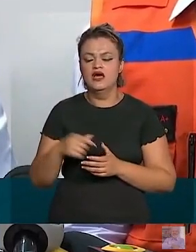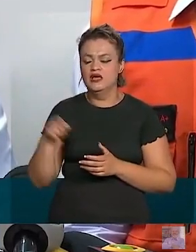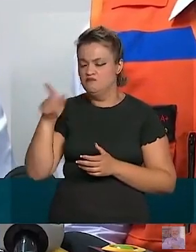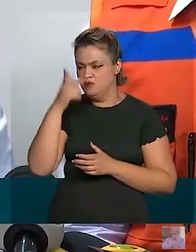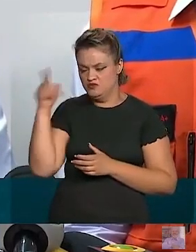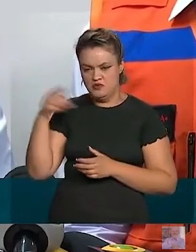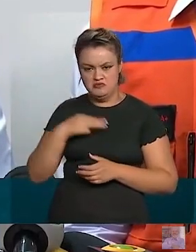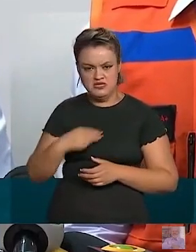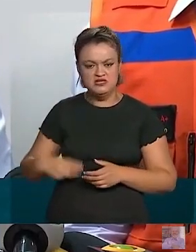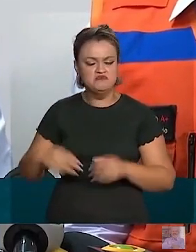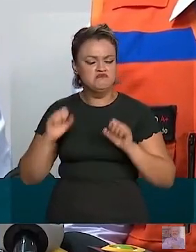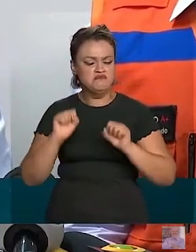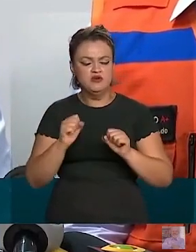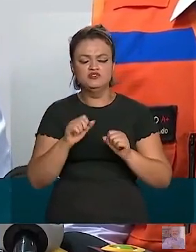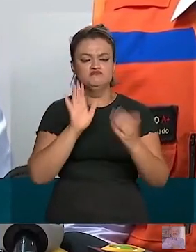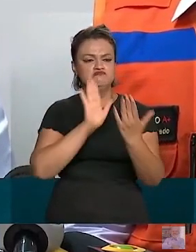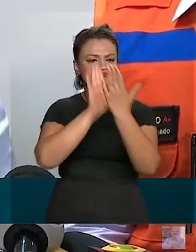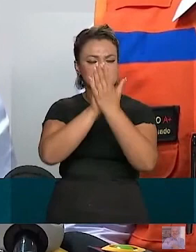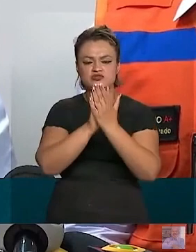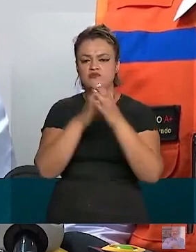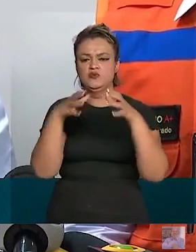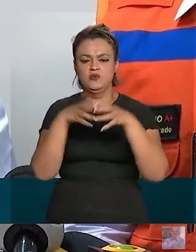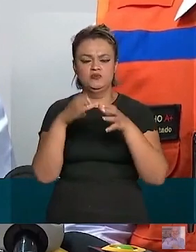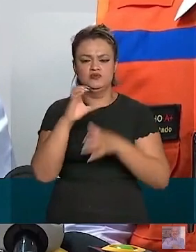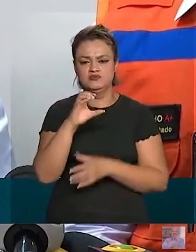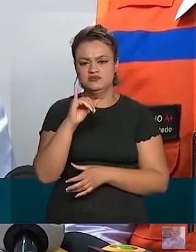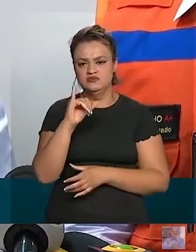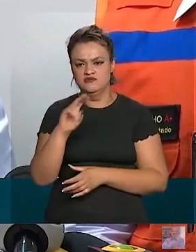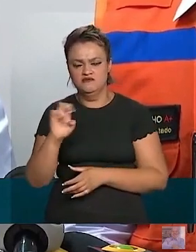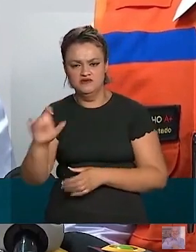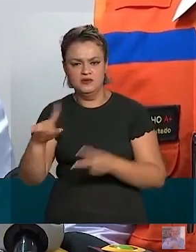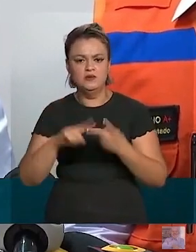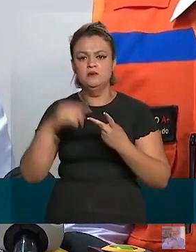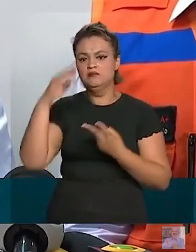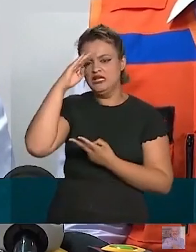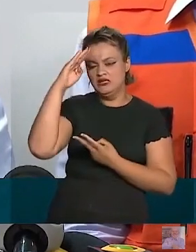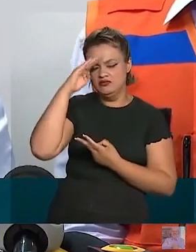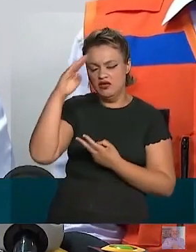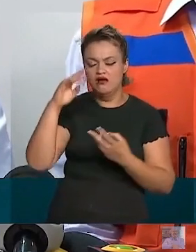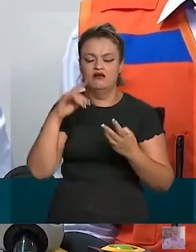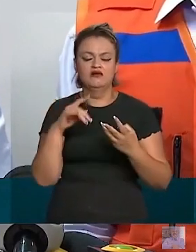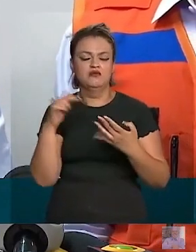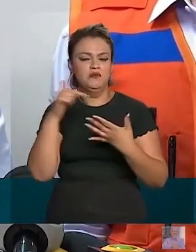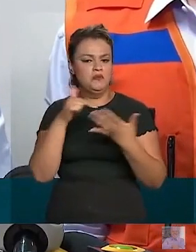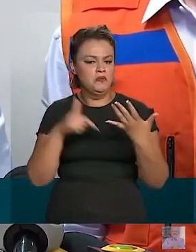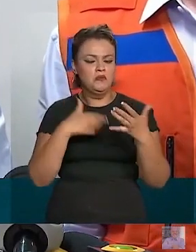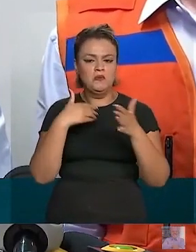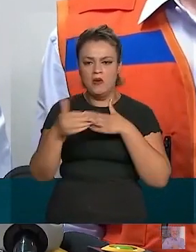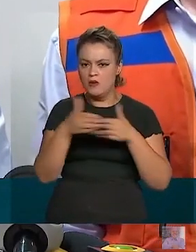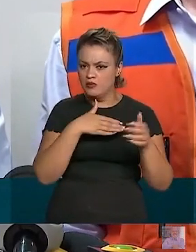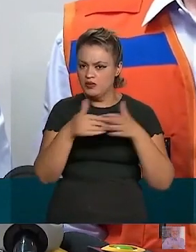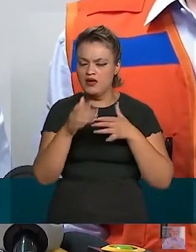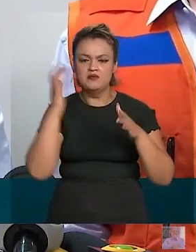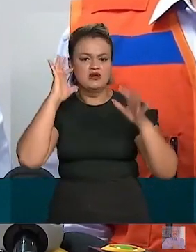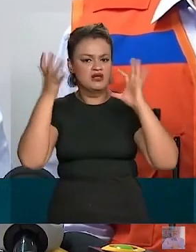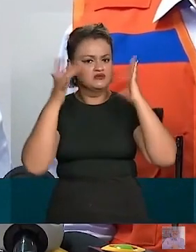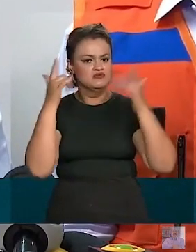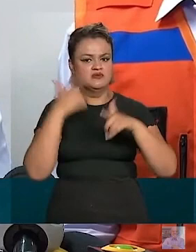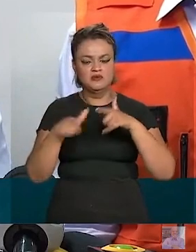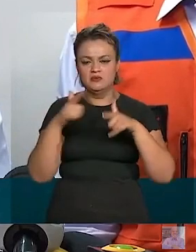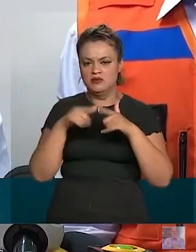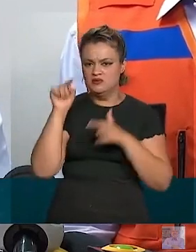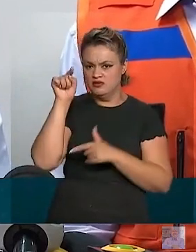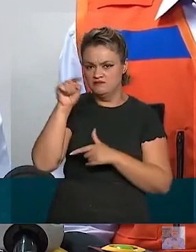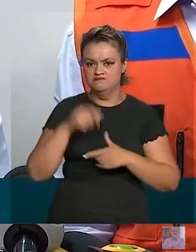a quaisquer órgãos civis e militares da Administração Pública Federal os meios necessários para a consecução do objetivo